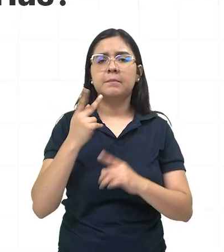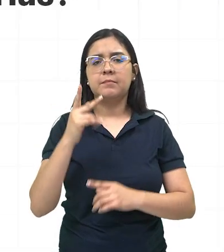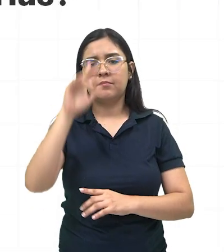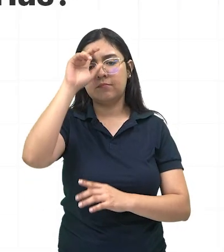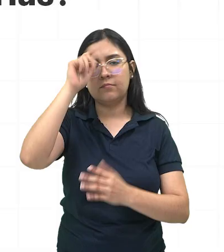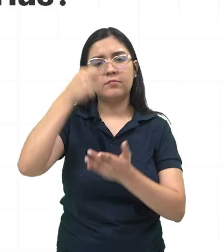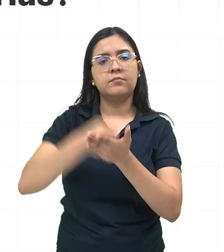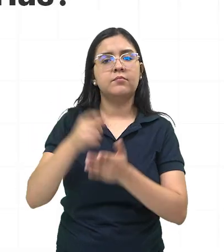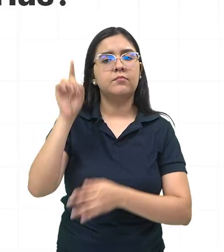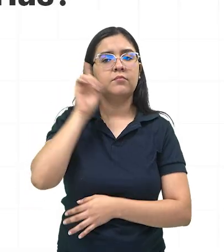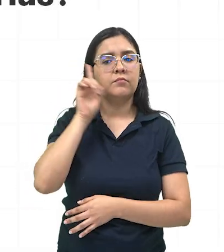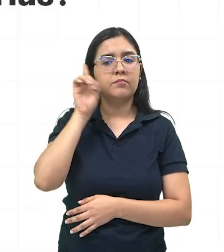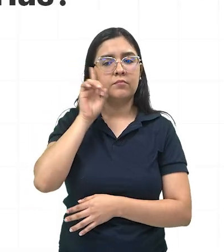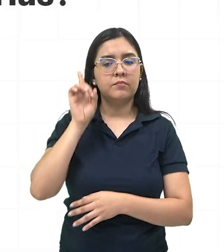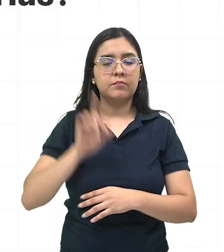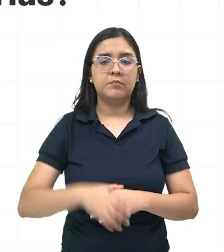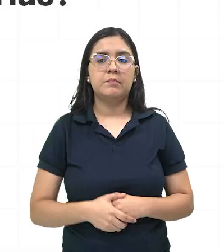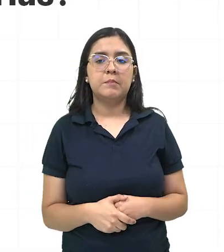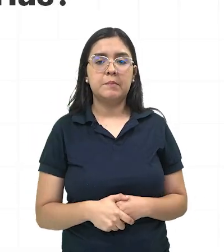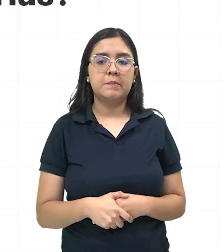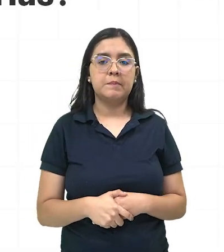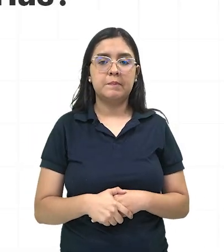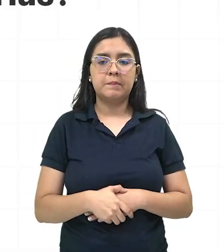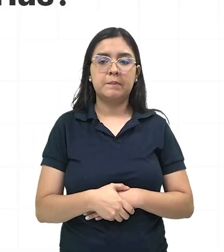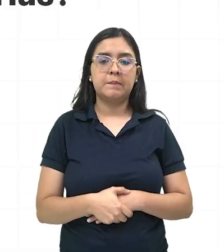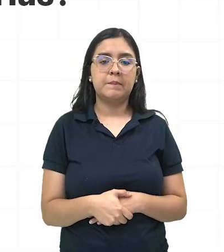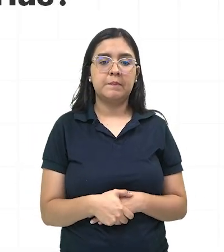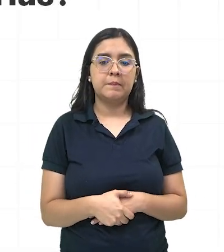influencia suas decisões diárias?